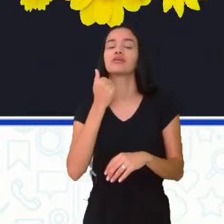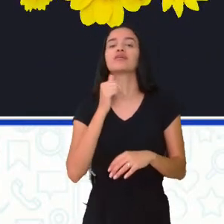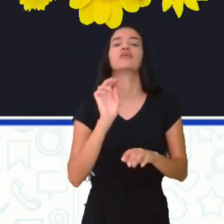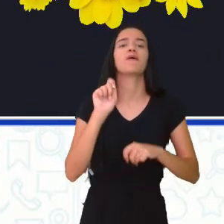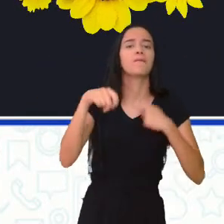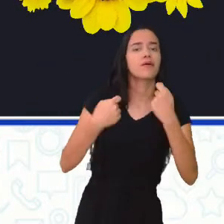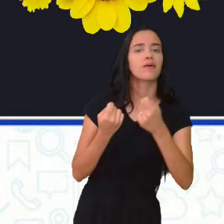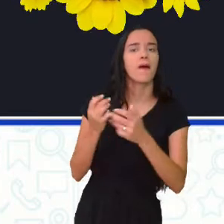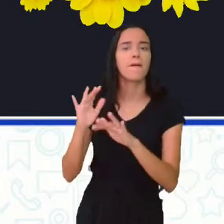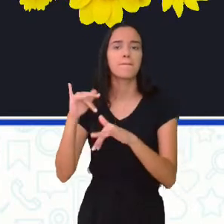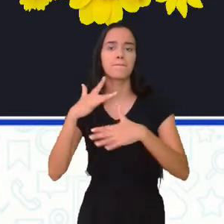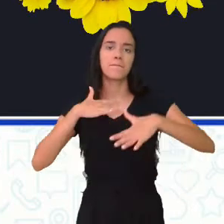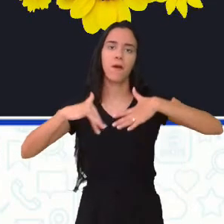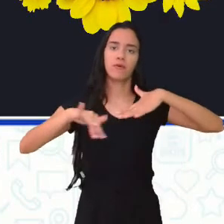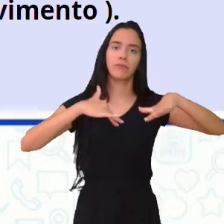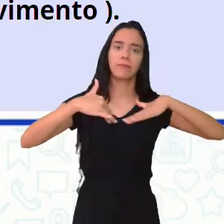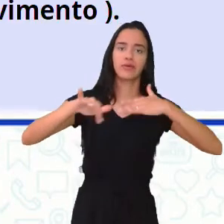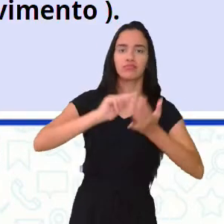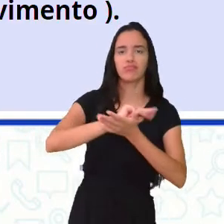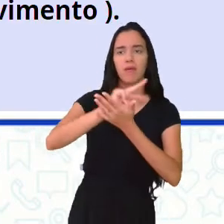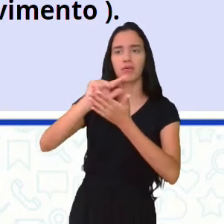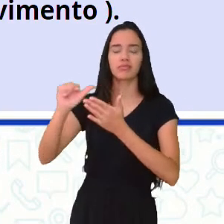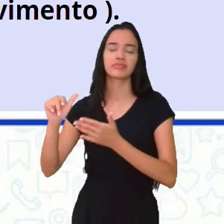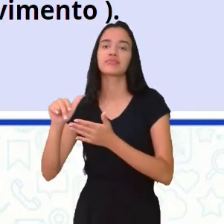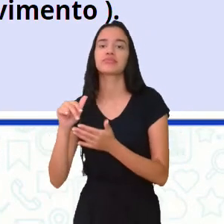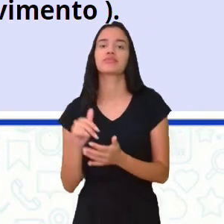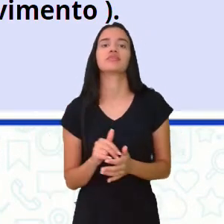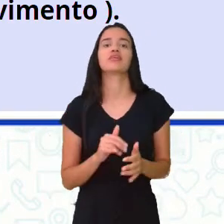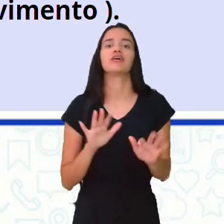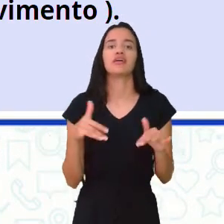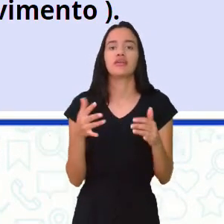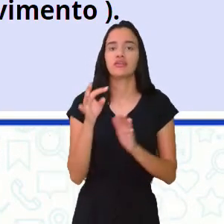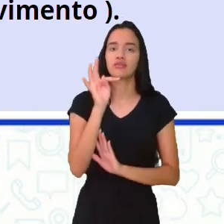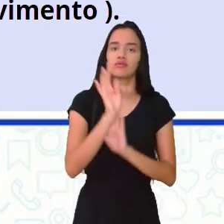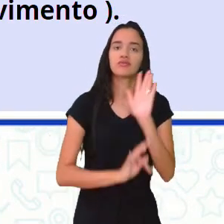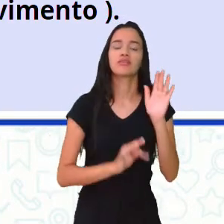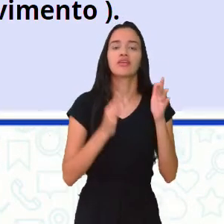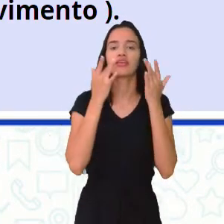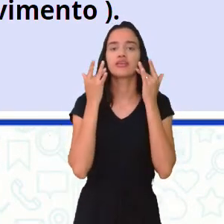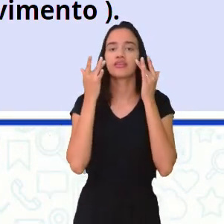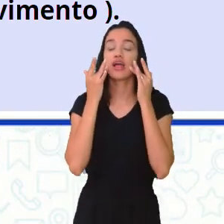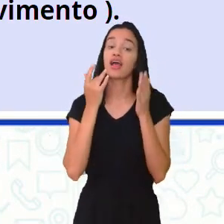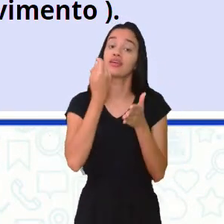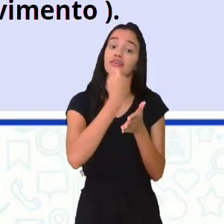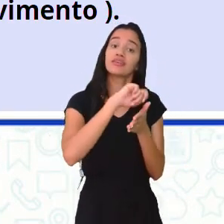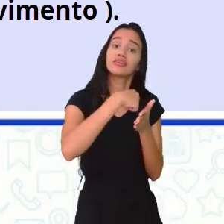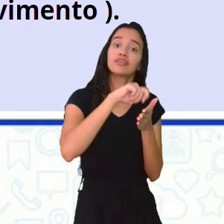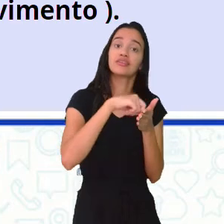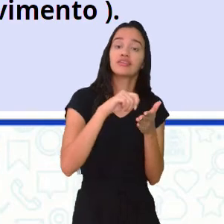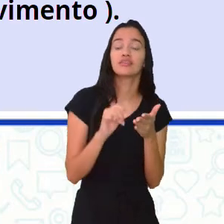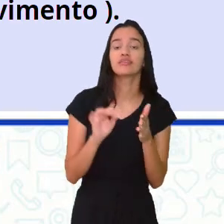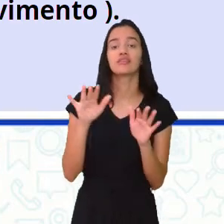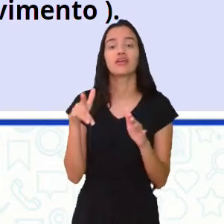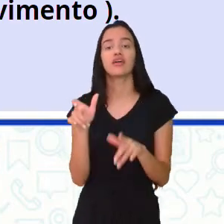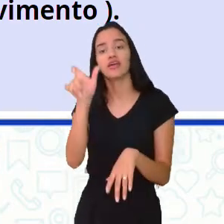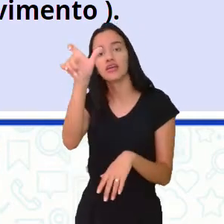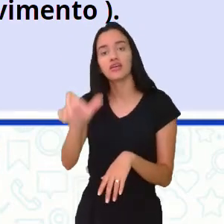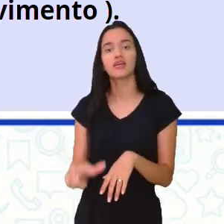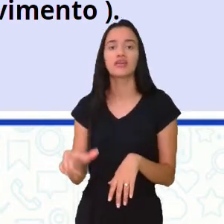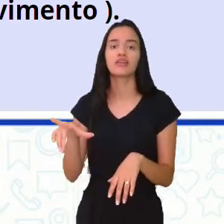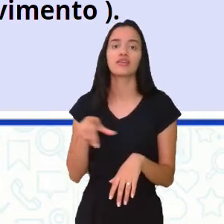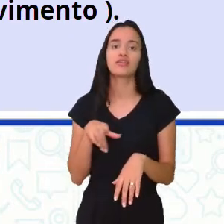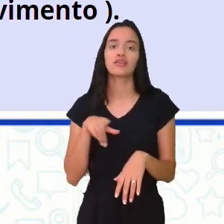gestos, movimentos e etc. No texto teatral escrito, o autor indica